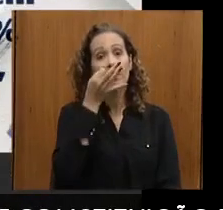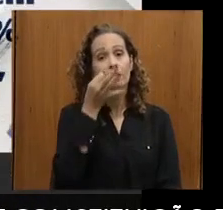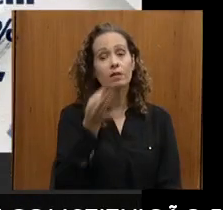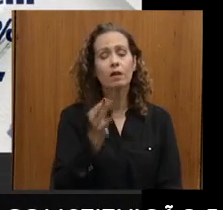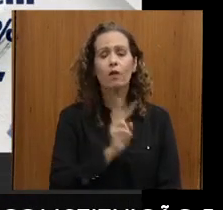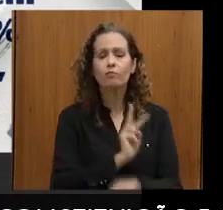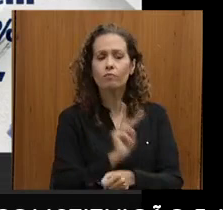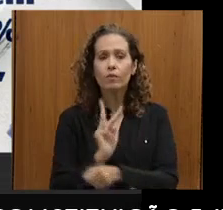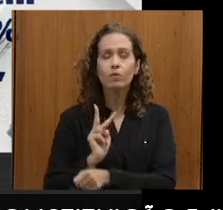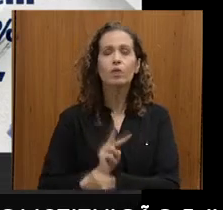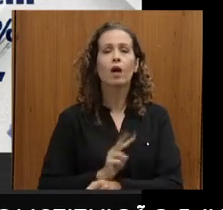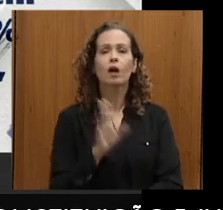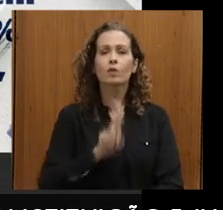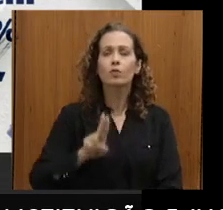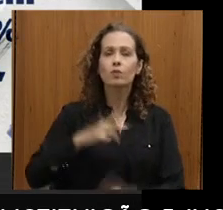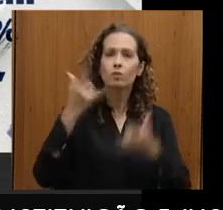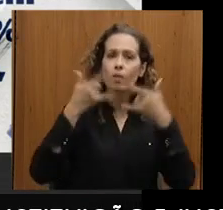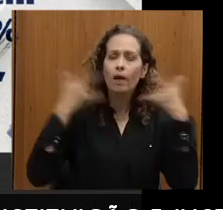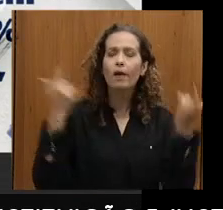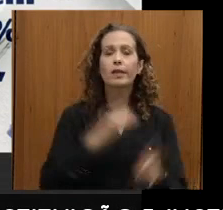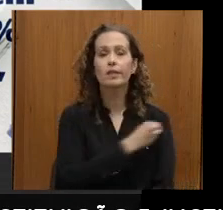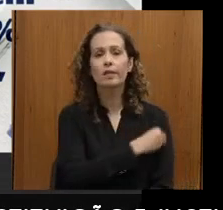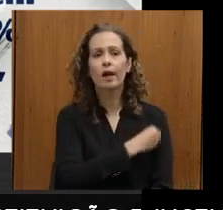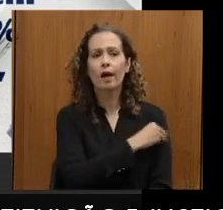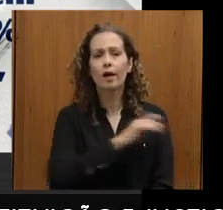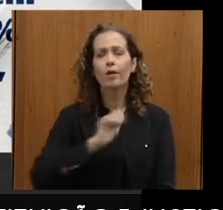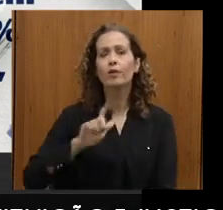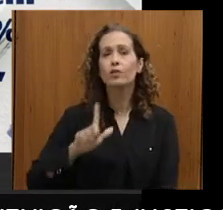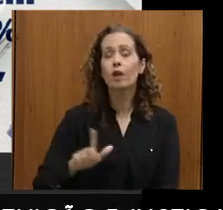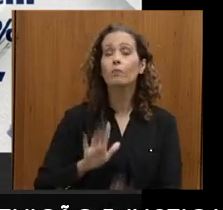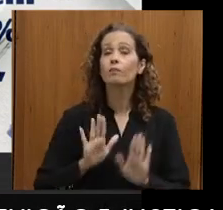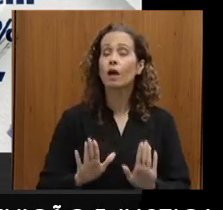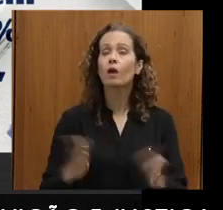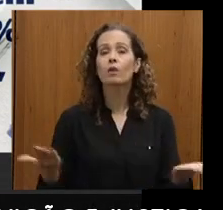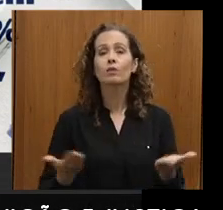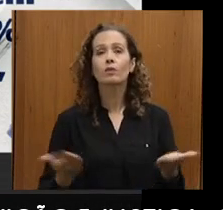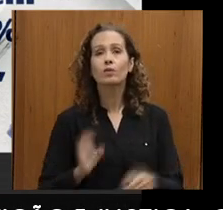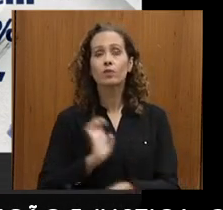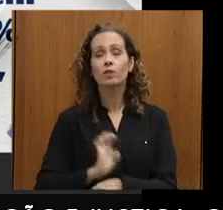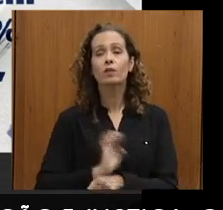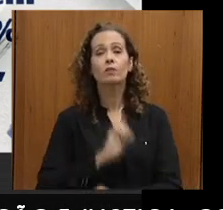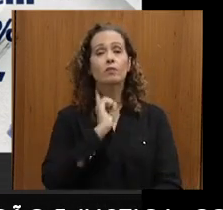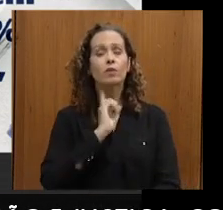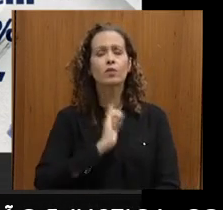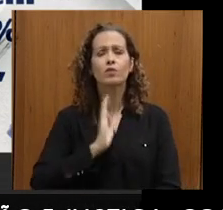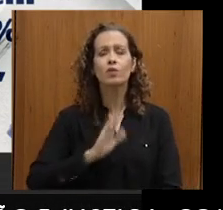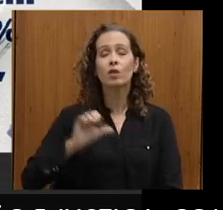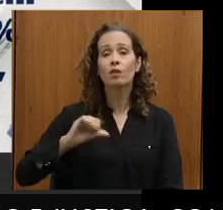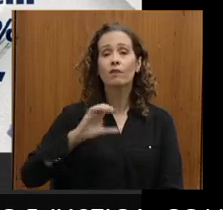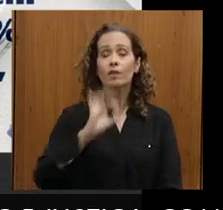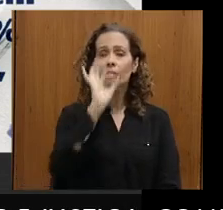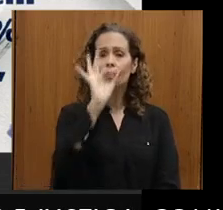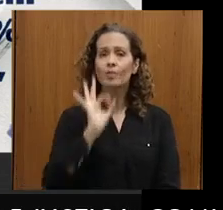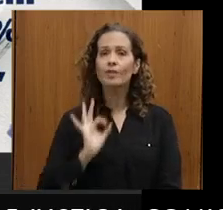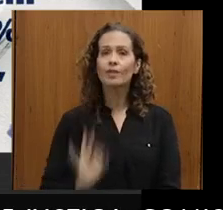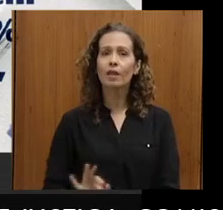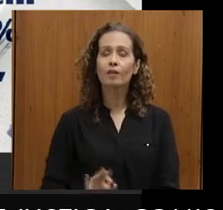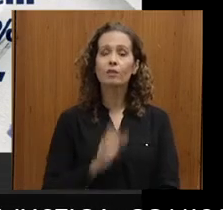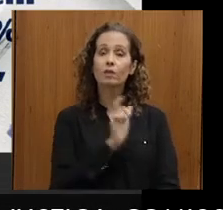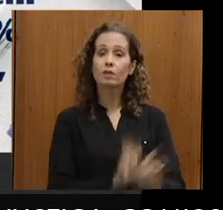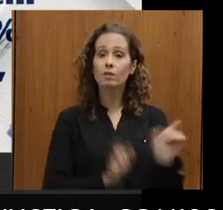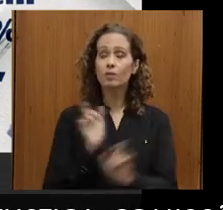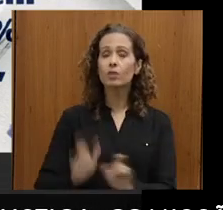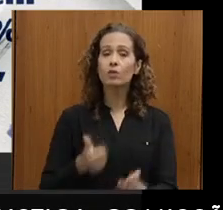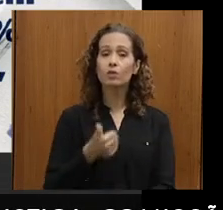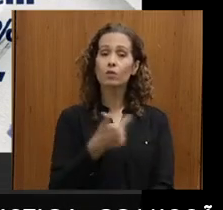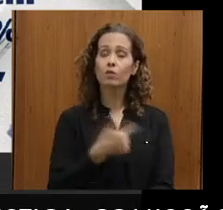cuidado, uso de máscara, álcool em gel, mas hoje o Estado de Minas Gerais já possui mais de 90% dos seus cidadãos acima de 12